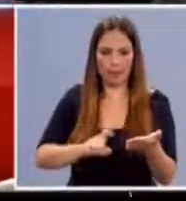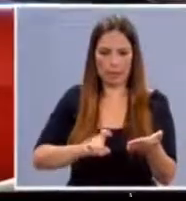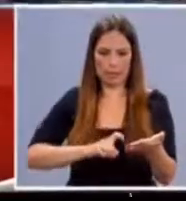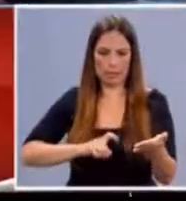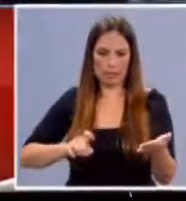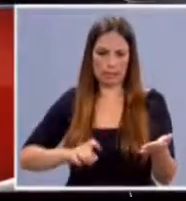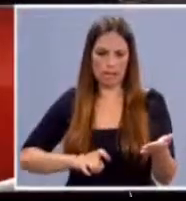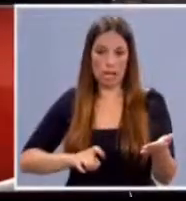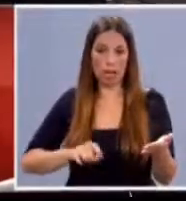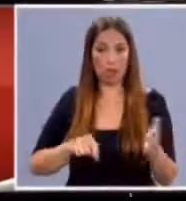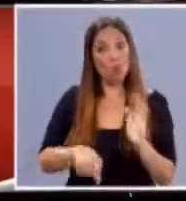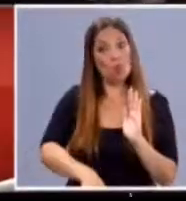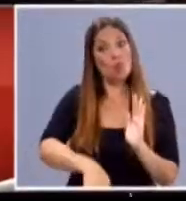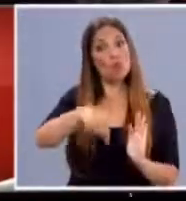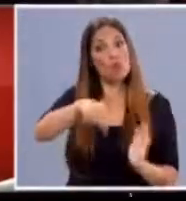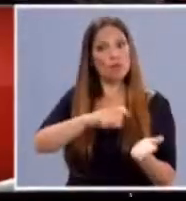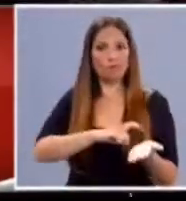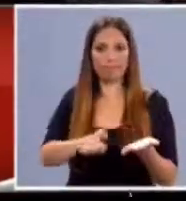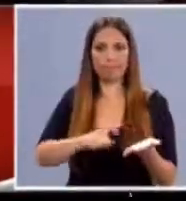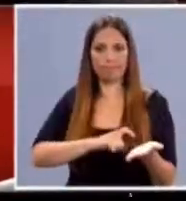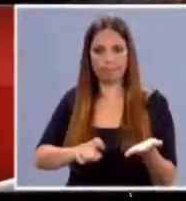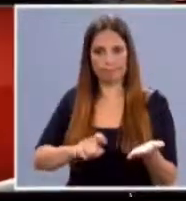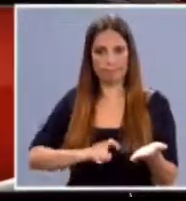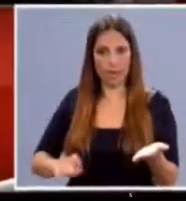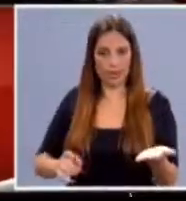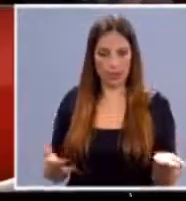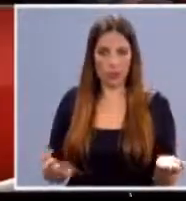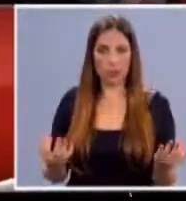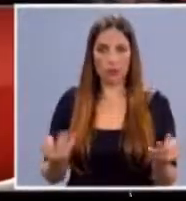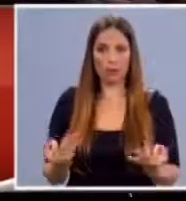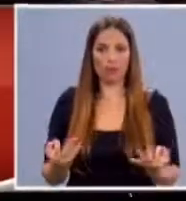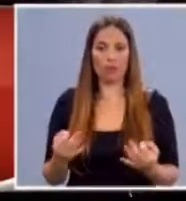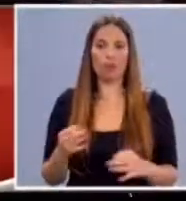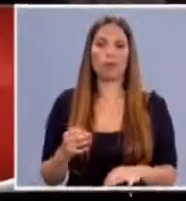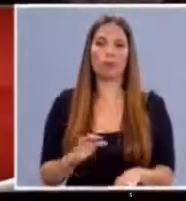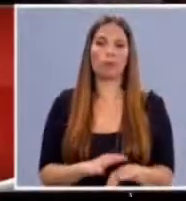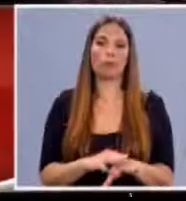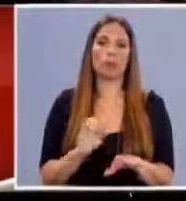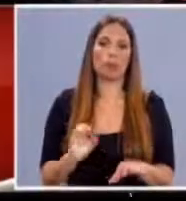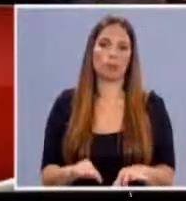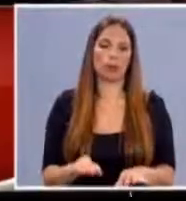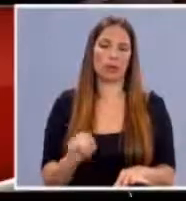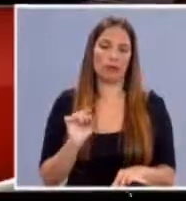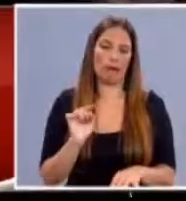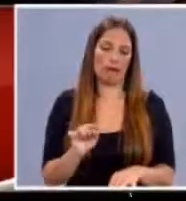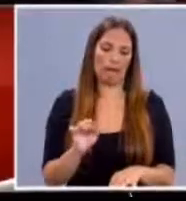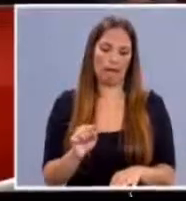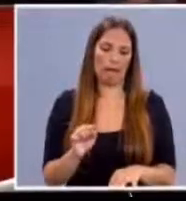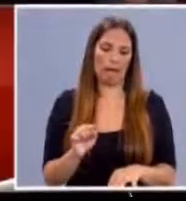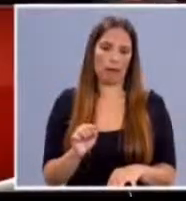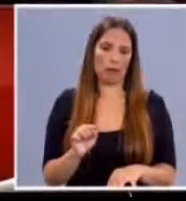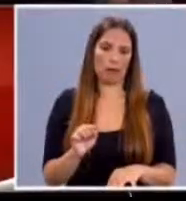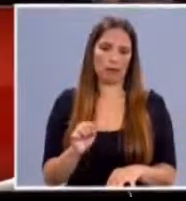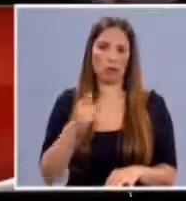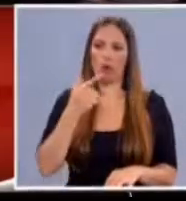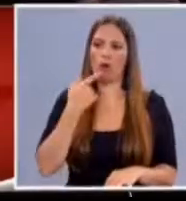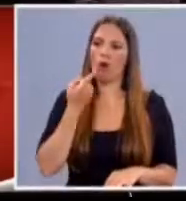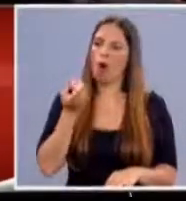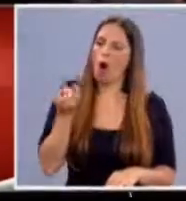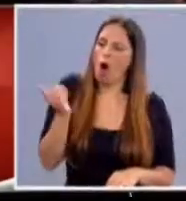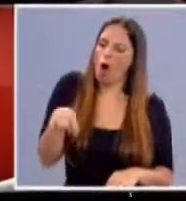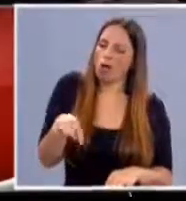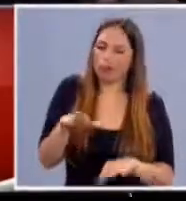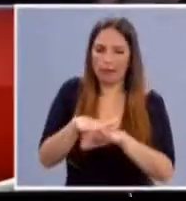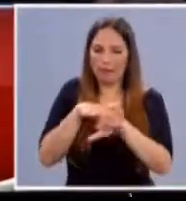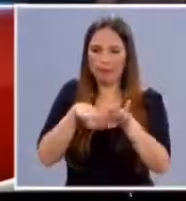que é no momento impresso. Portanto, é efetivamente algo que não tem possibilidade de uma nova credenciação. Isto